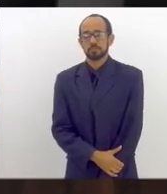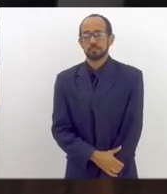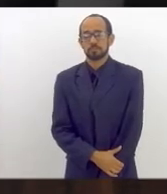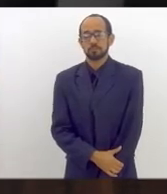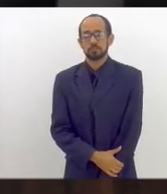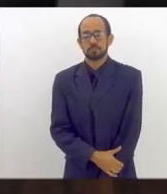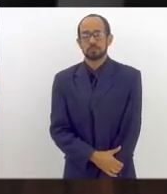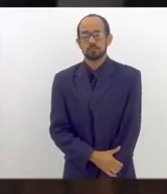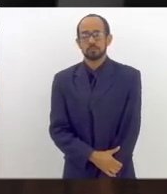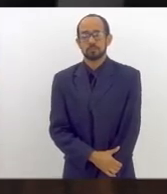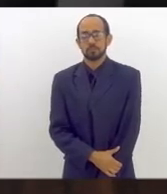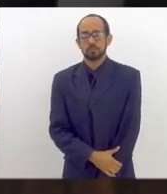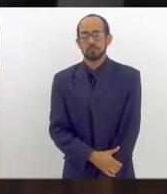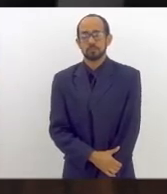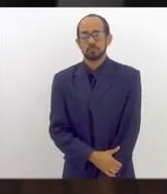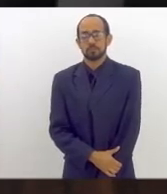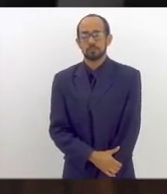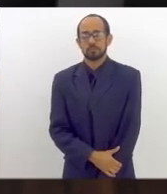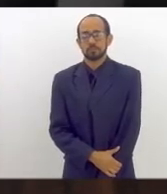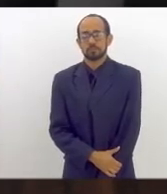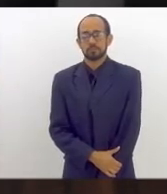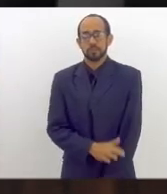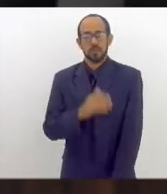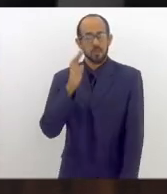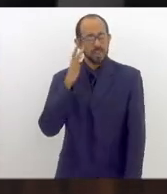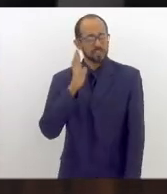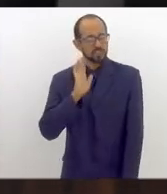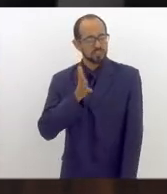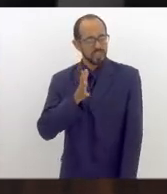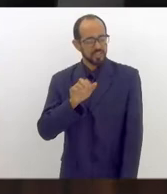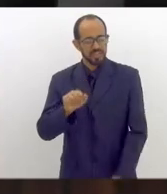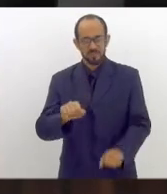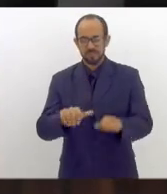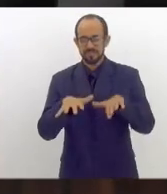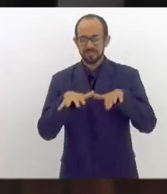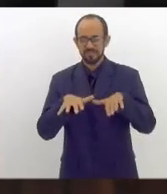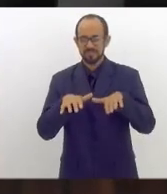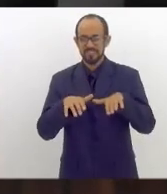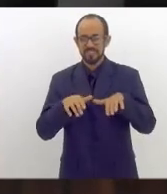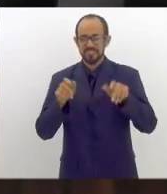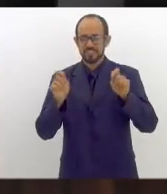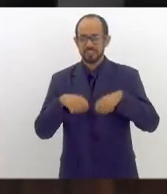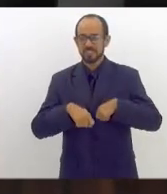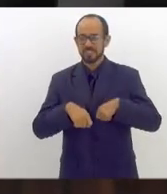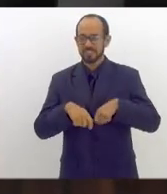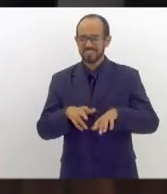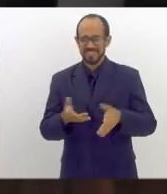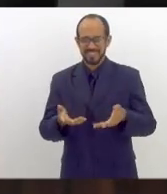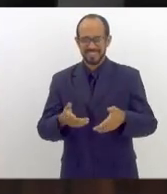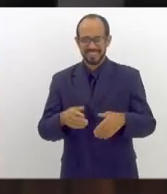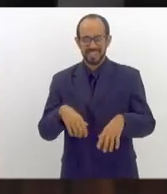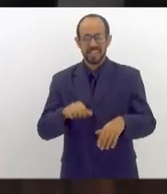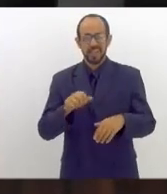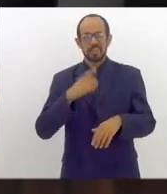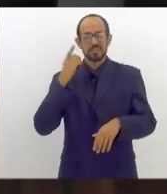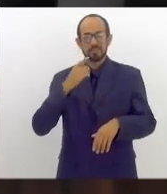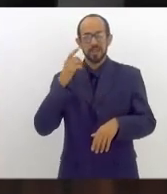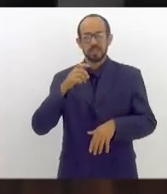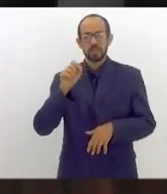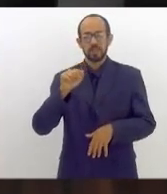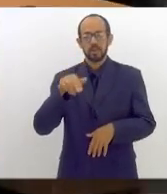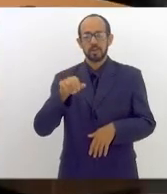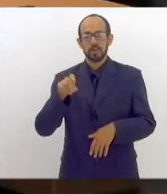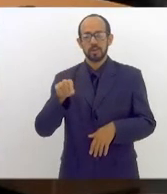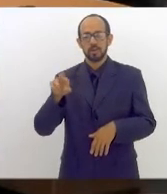acho que vai ter já dá Coral aqui no Doutor André Marques também seja bem-vindo